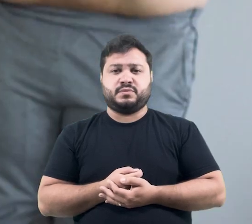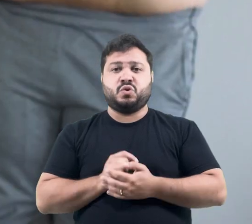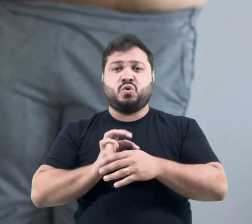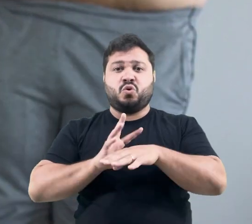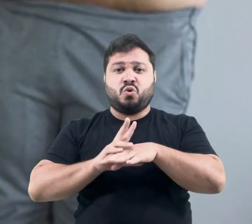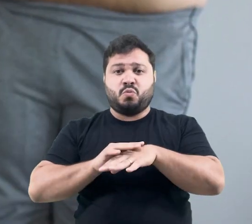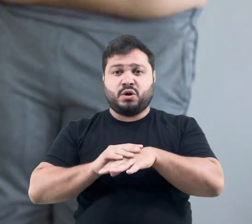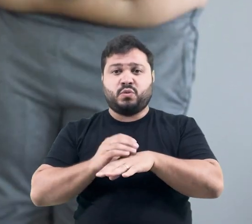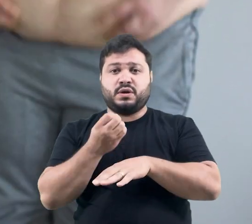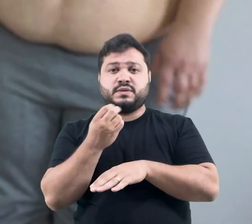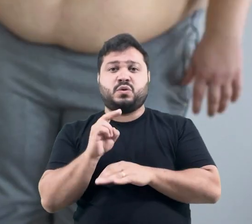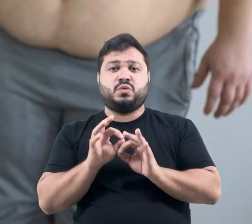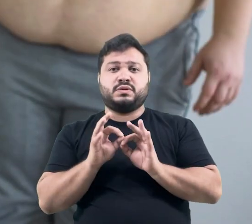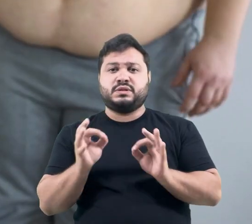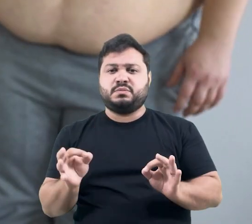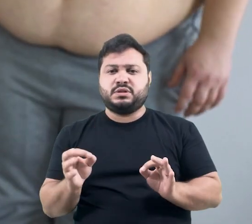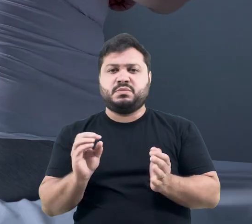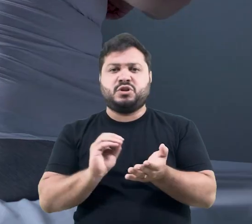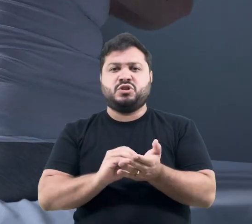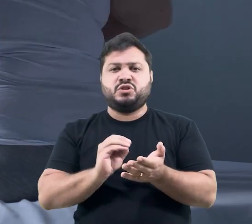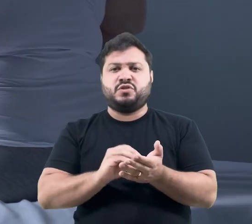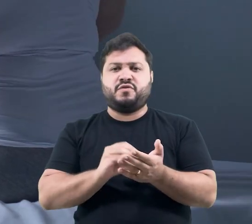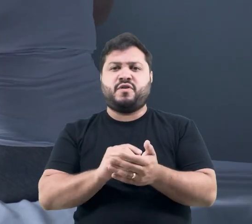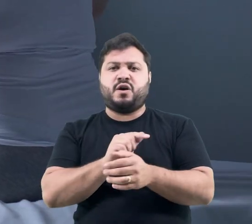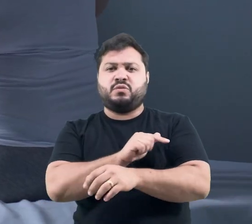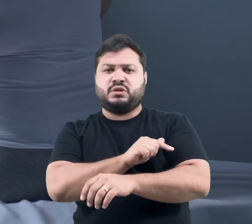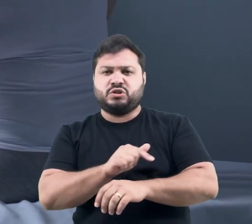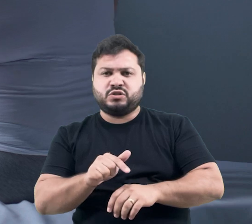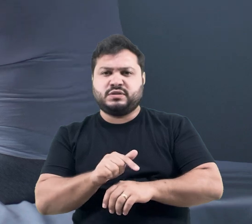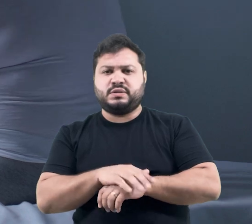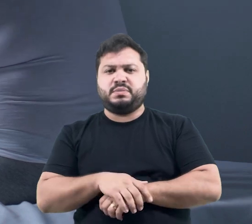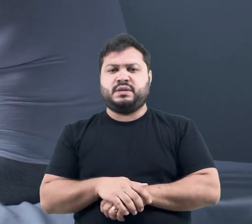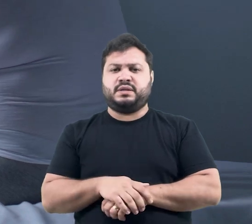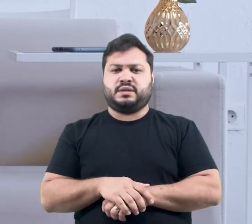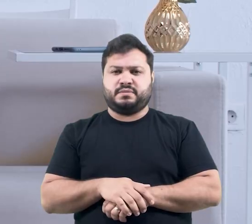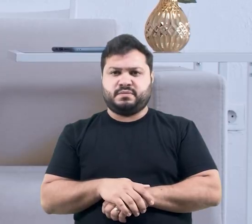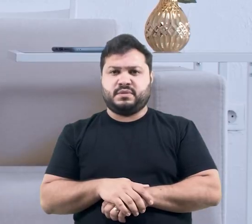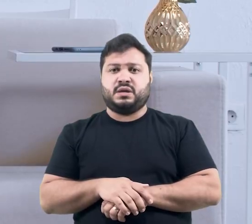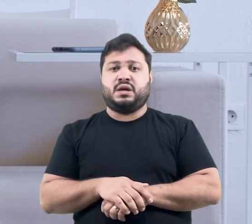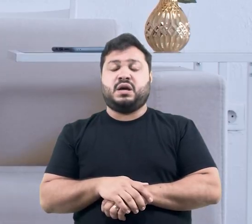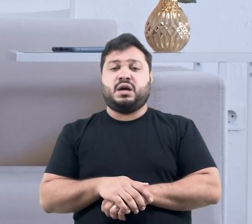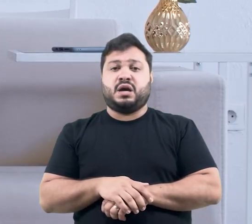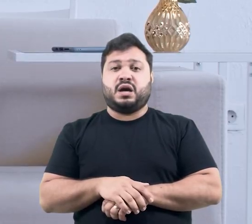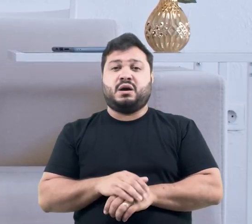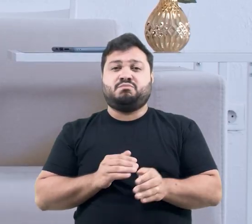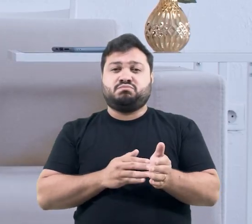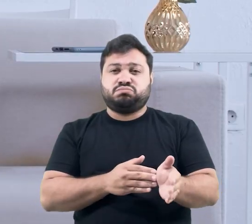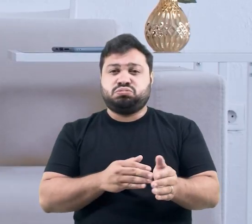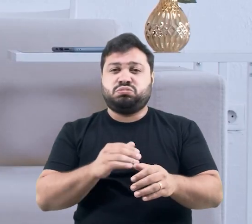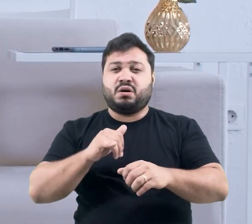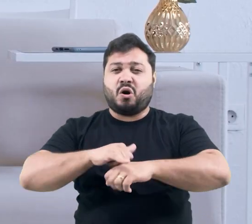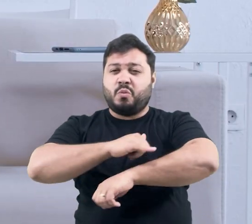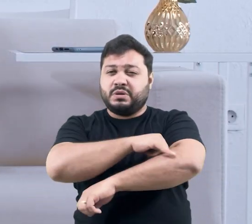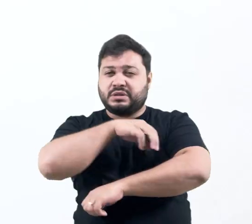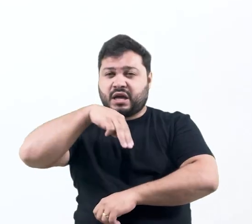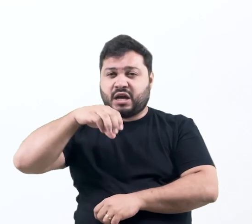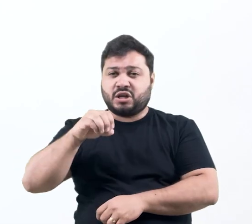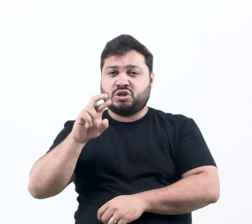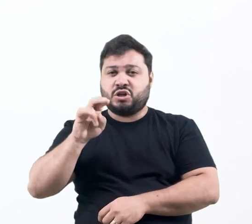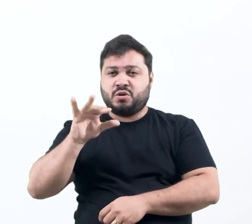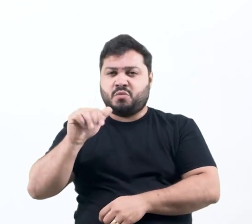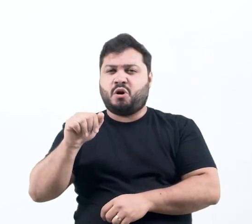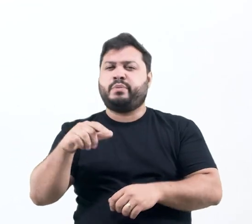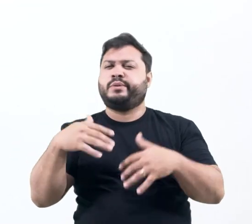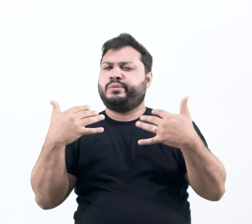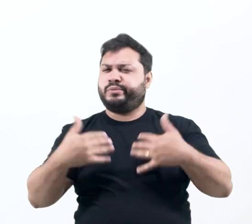Uma doença ou simplesmente falta de disciplina? A obesidade mórbida é, sem dúvida, uma